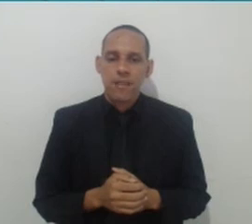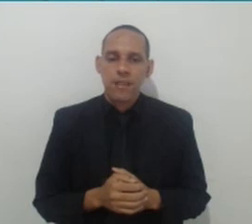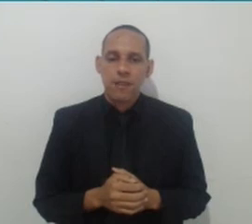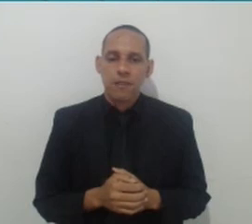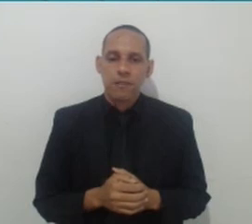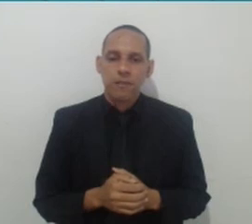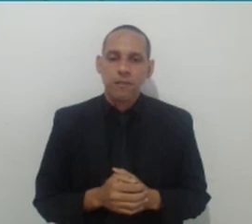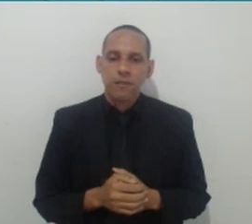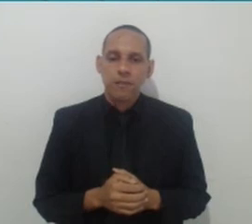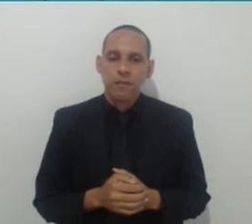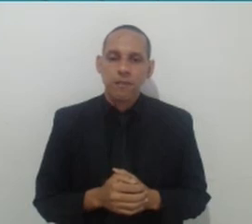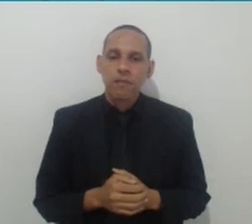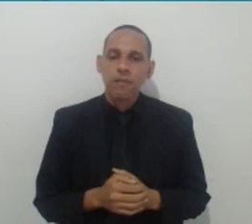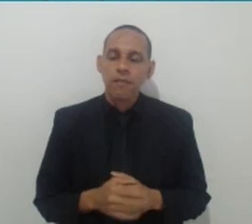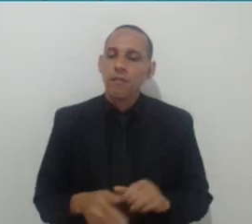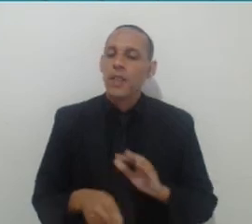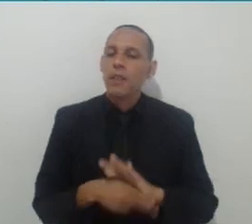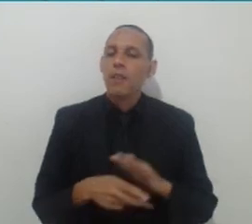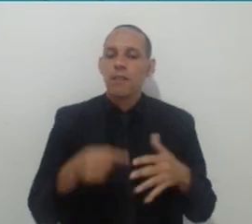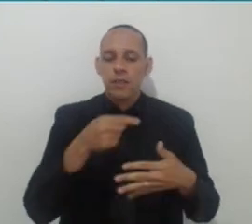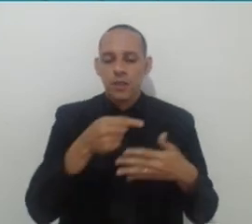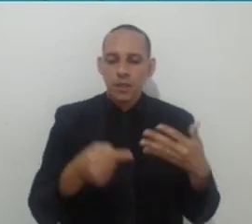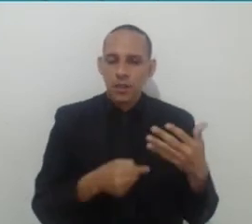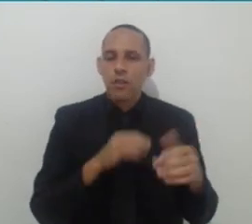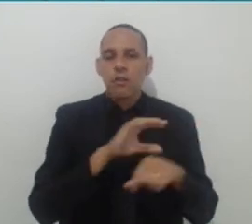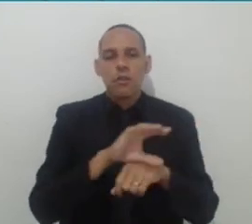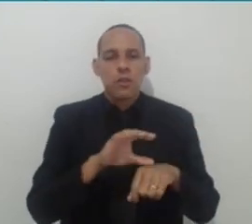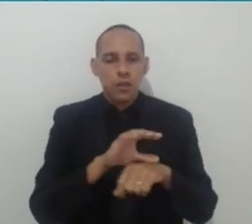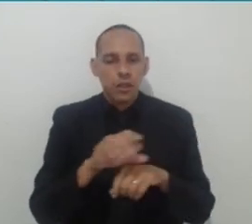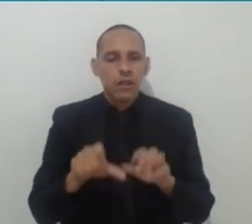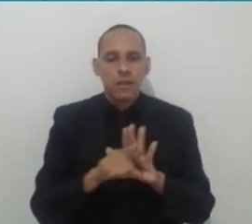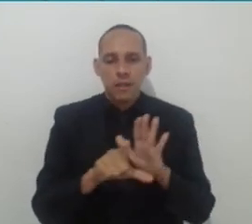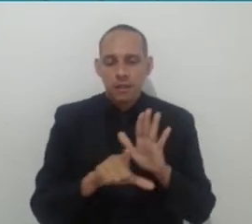Pela próprios princípios constitucionais e legais